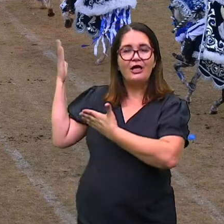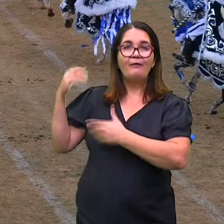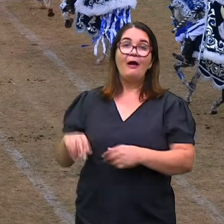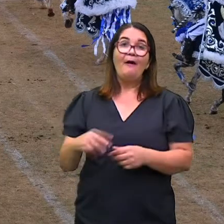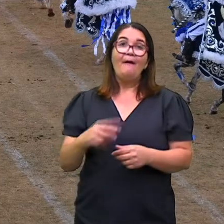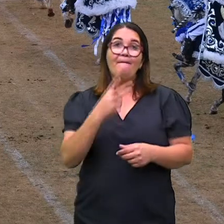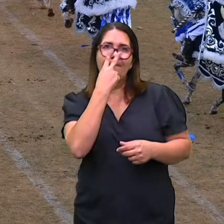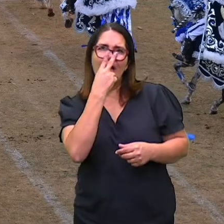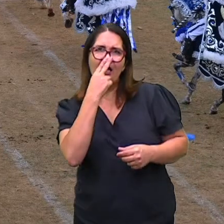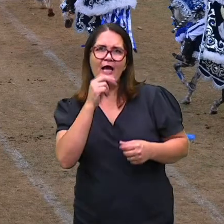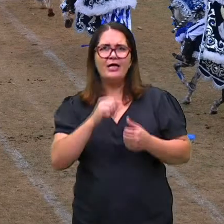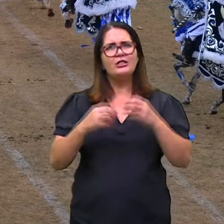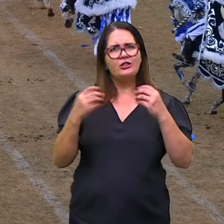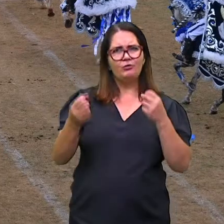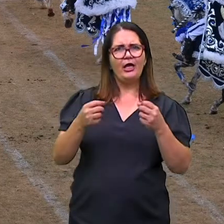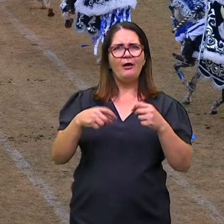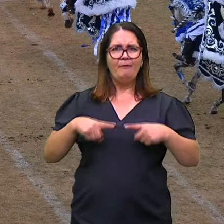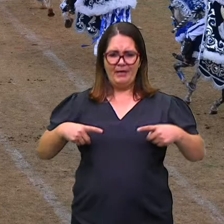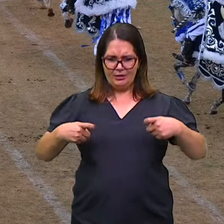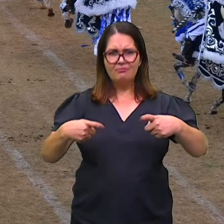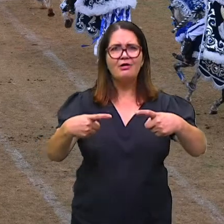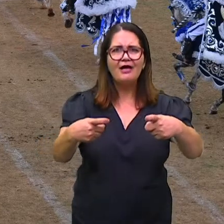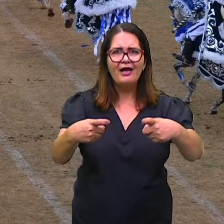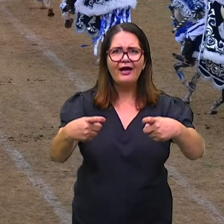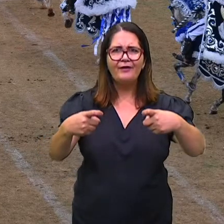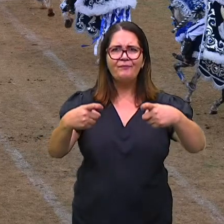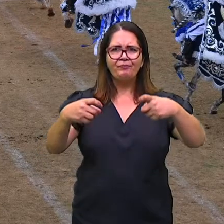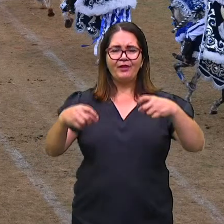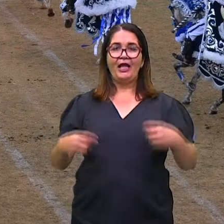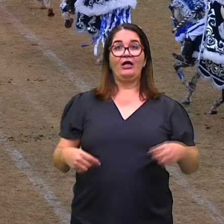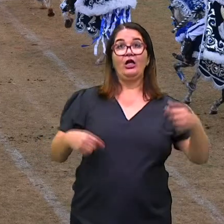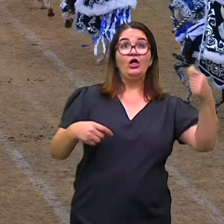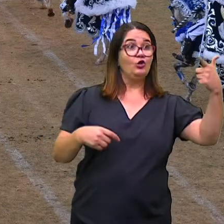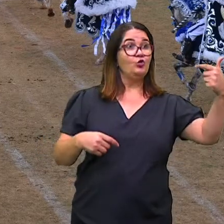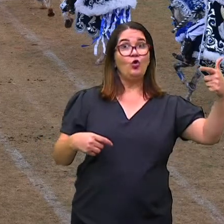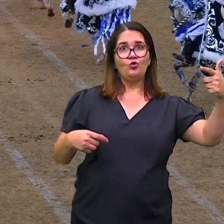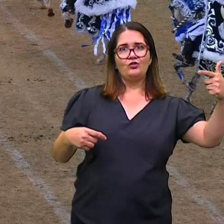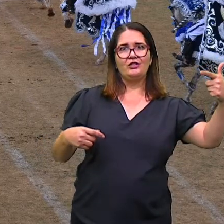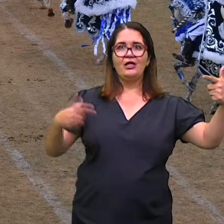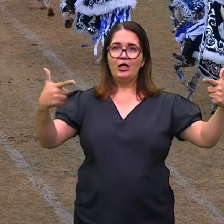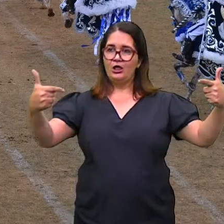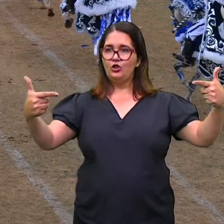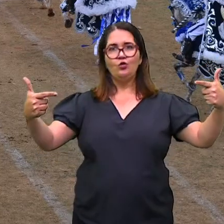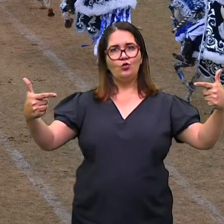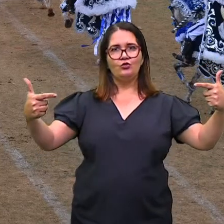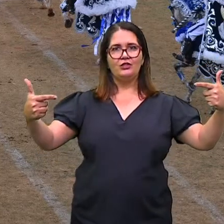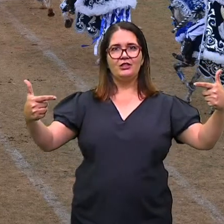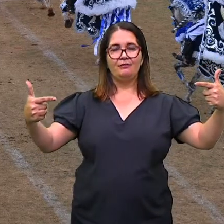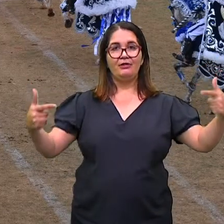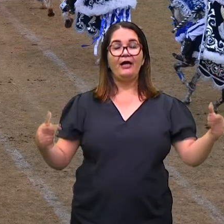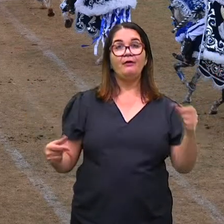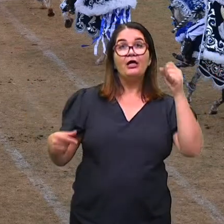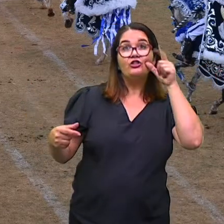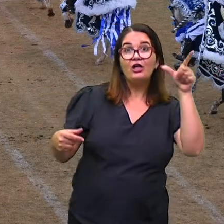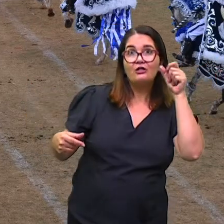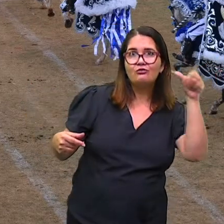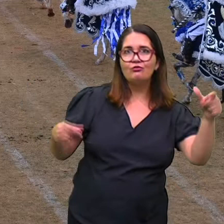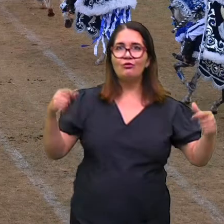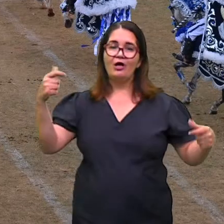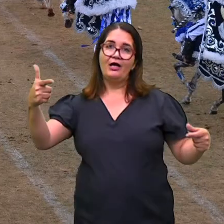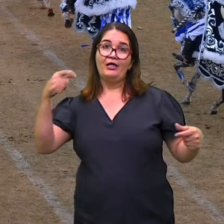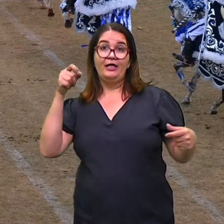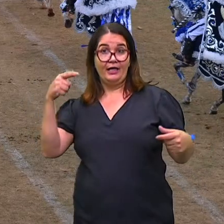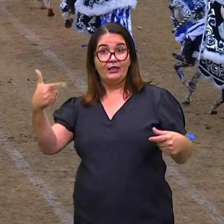ficam 12 pares, 12 cavaleiros de azul e 12 de vermelhos. Os